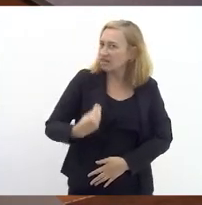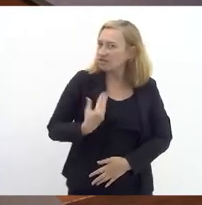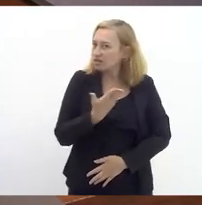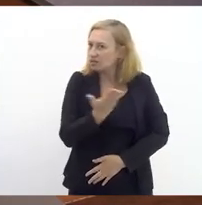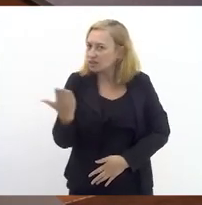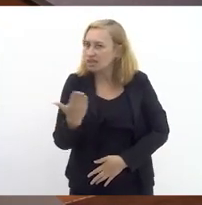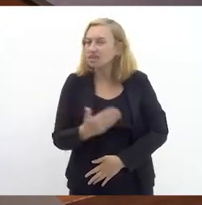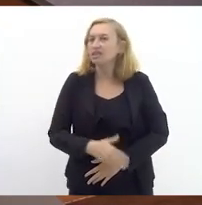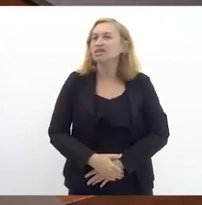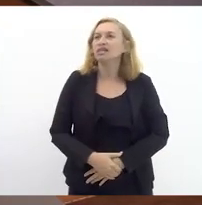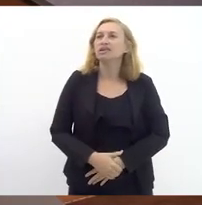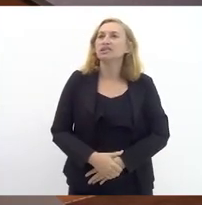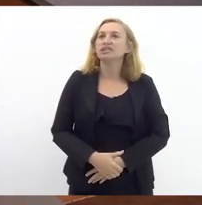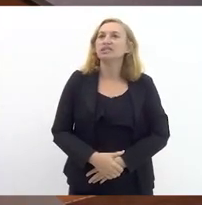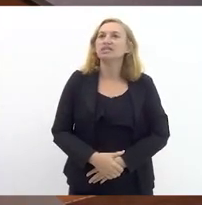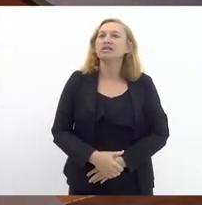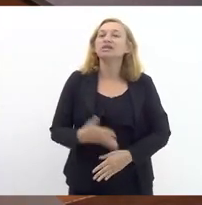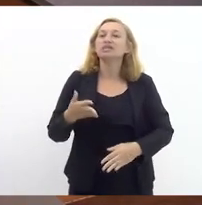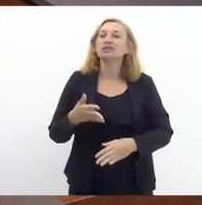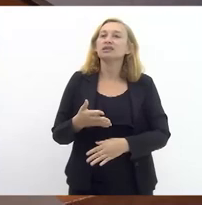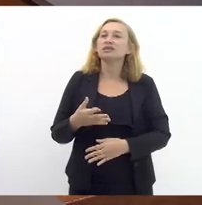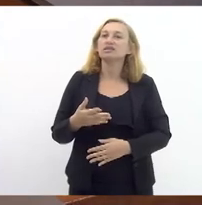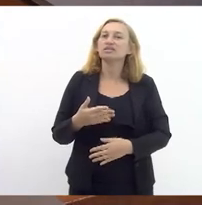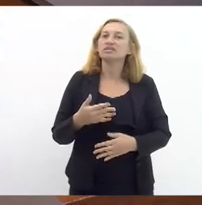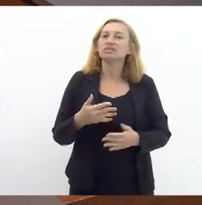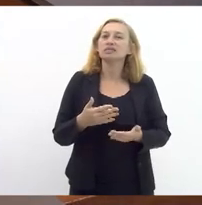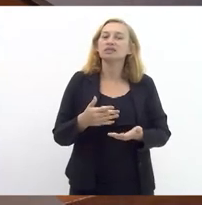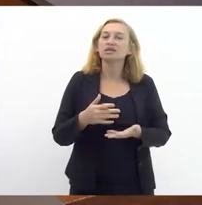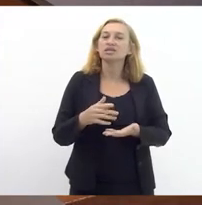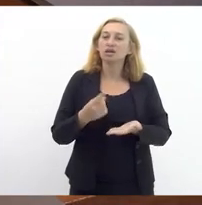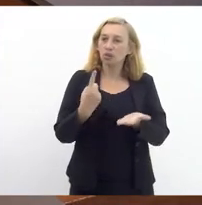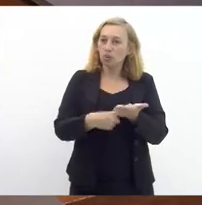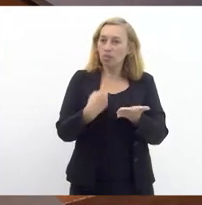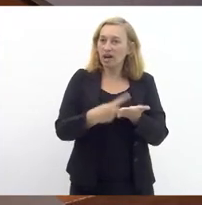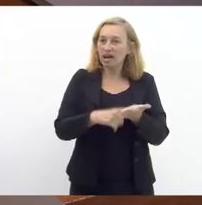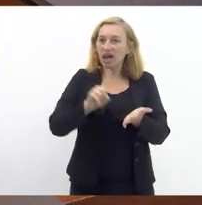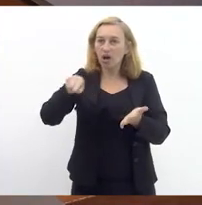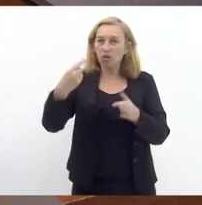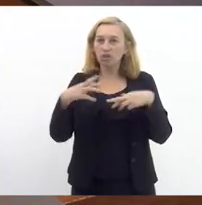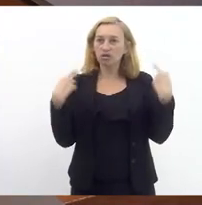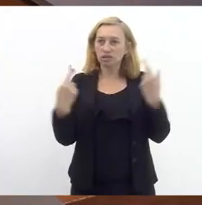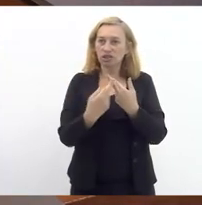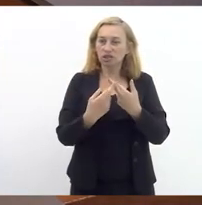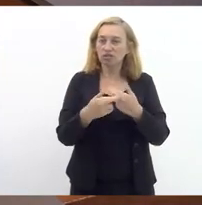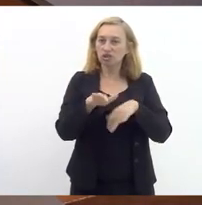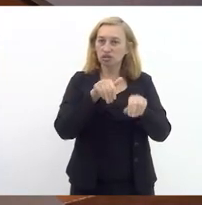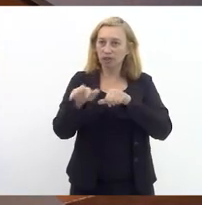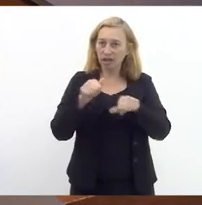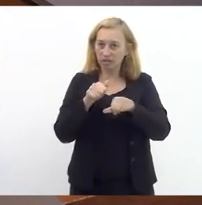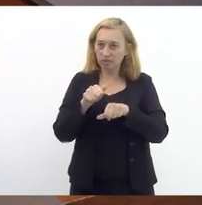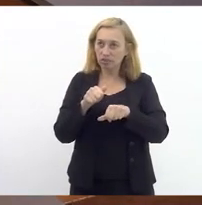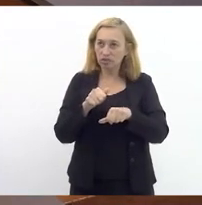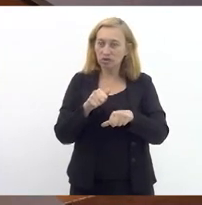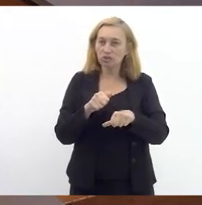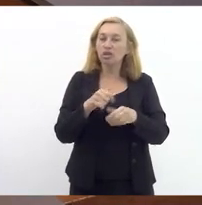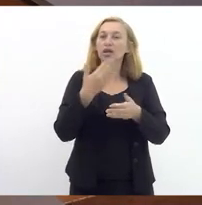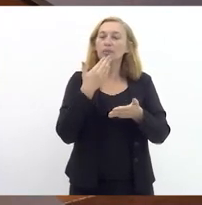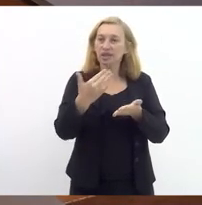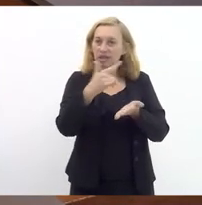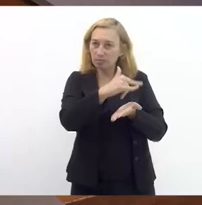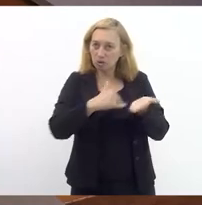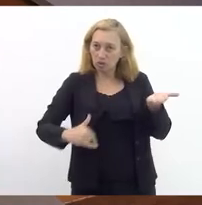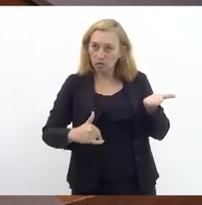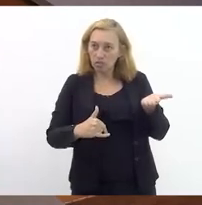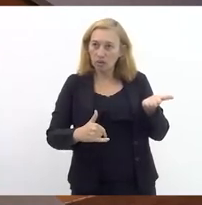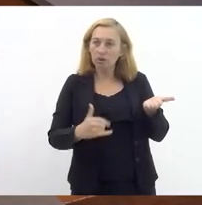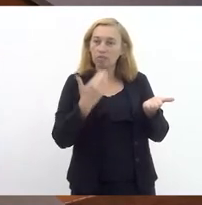todos, e nós entraremos em contato, assim que for marcada a próxima audiência, e a solicitar a documentação que foi citada pelo